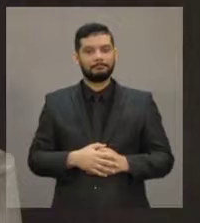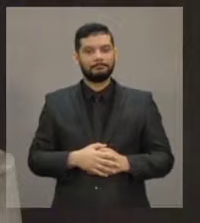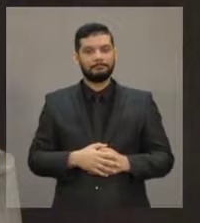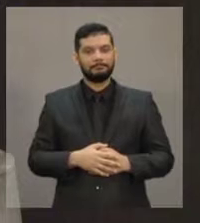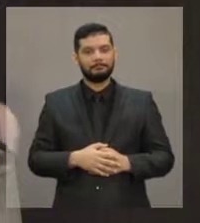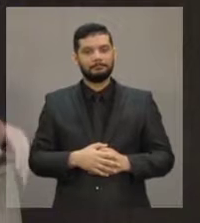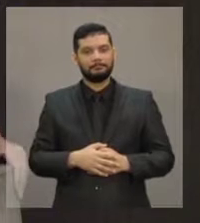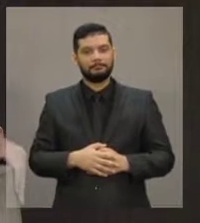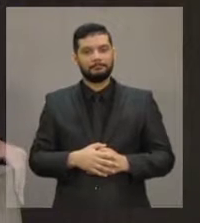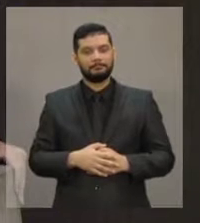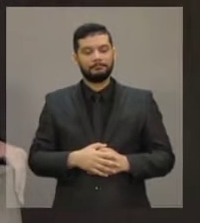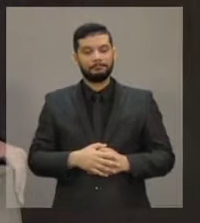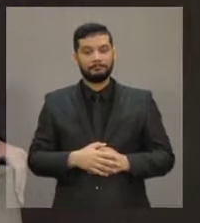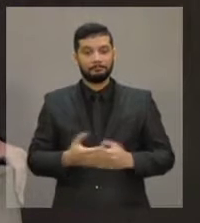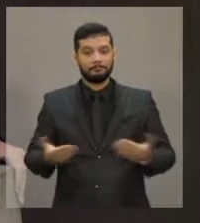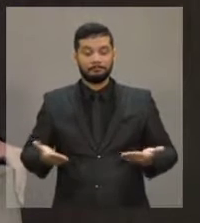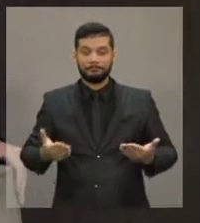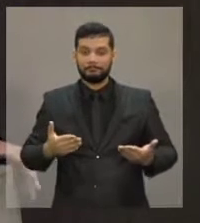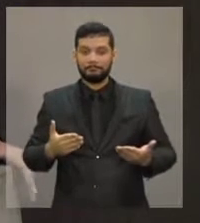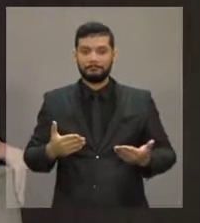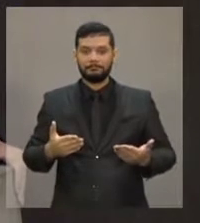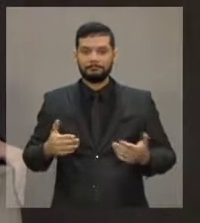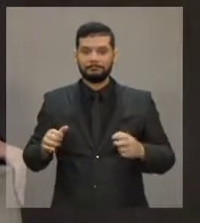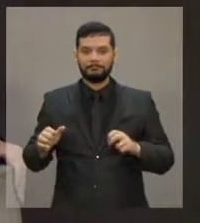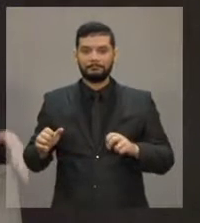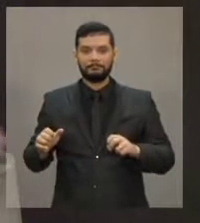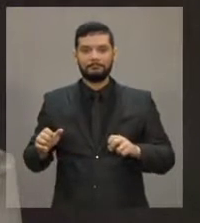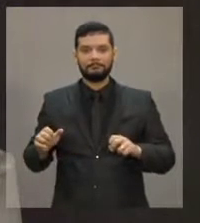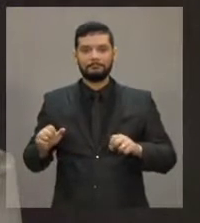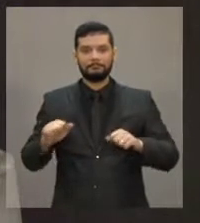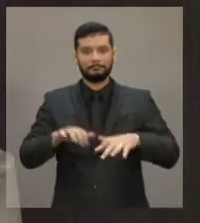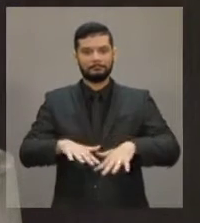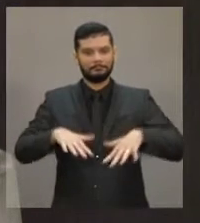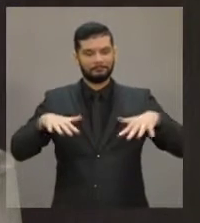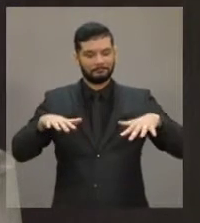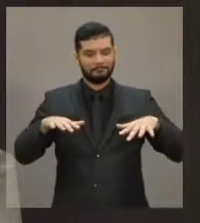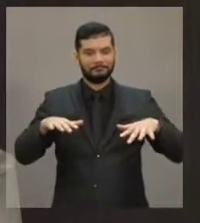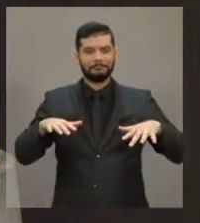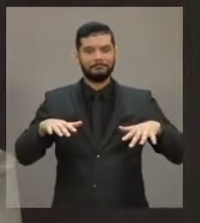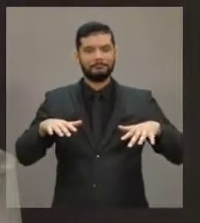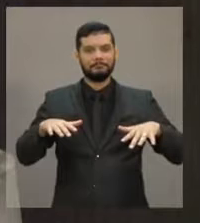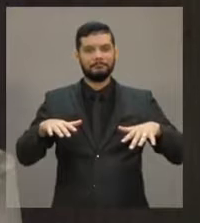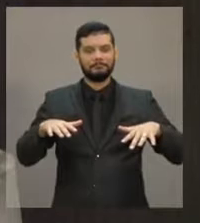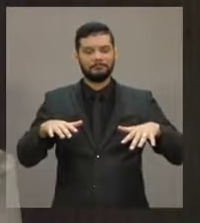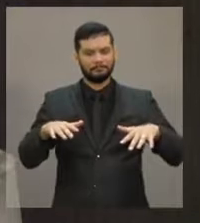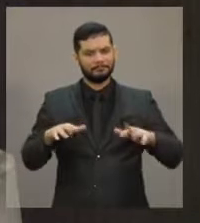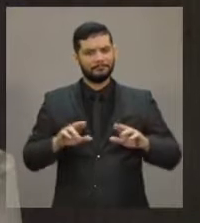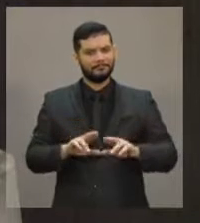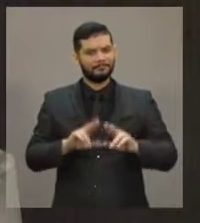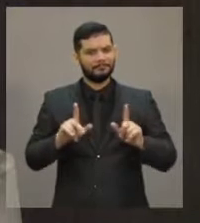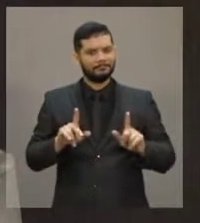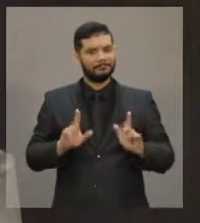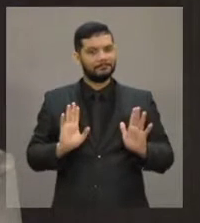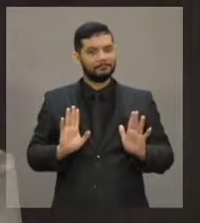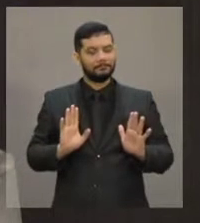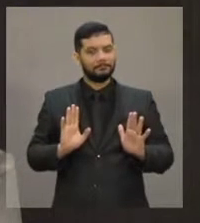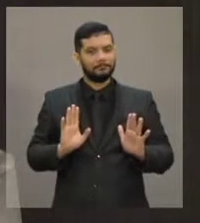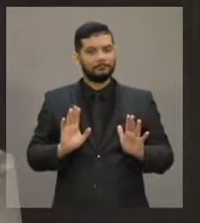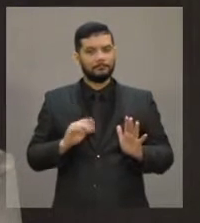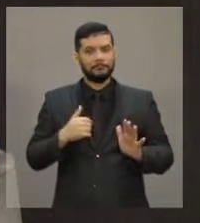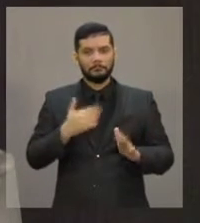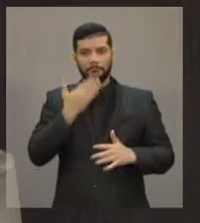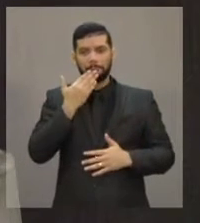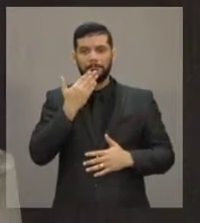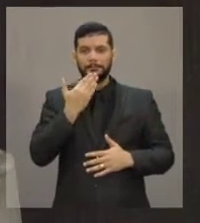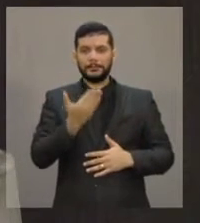condições dessa sessão, que obviamente, repito, ela é atípica, eu queria, senhores deputados e senhoras